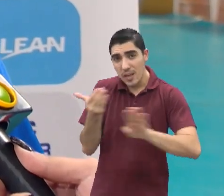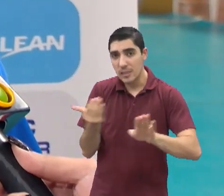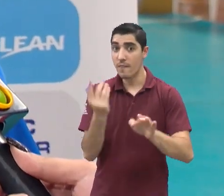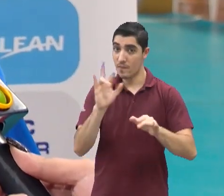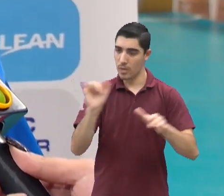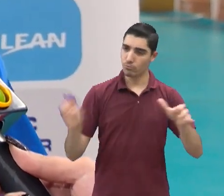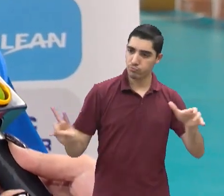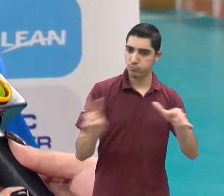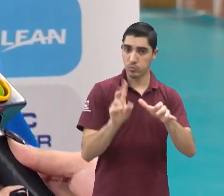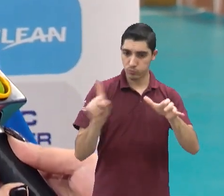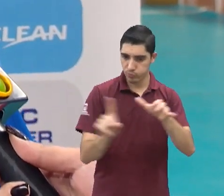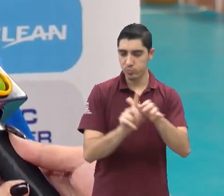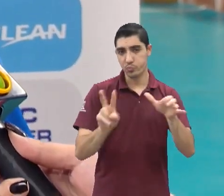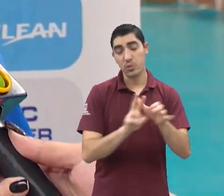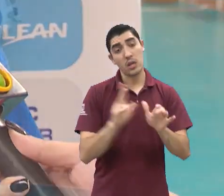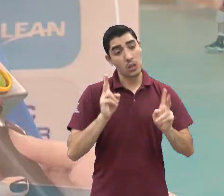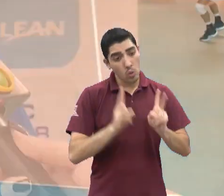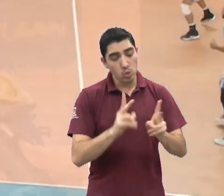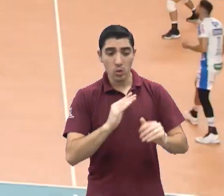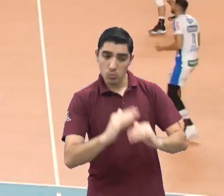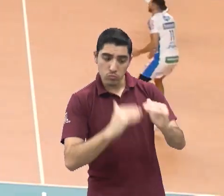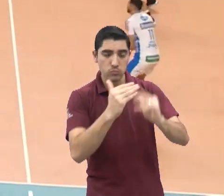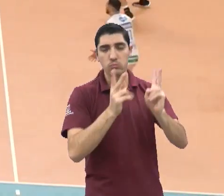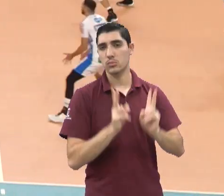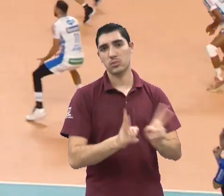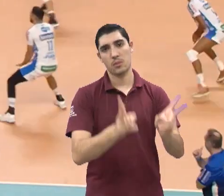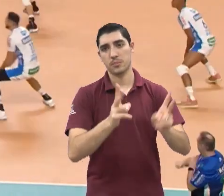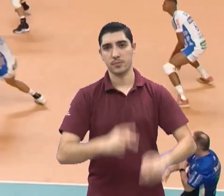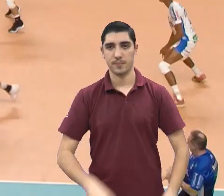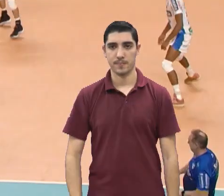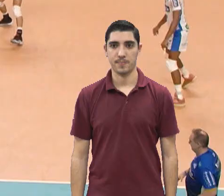que eu faço, contexto geral até o momento.